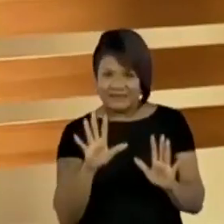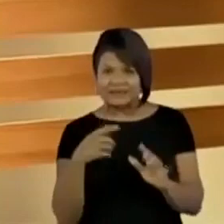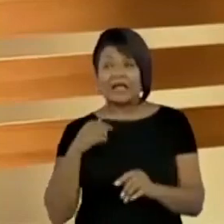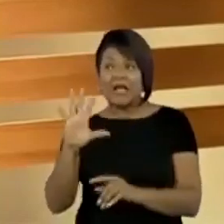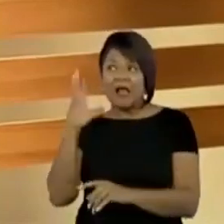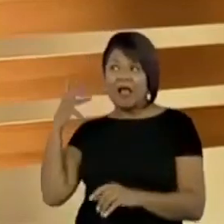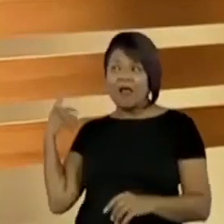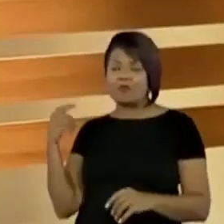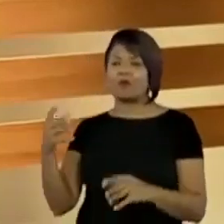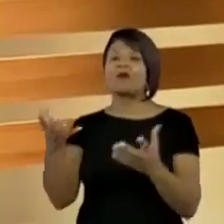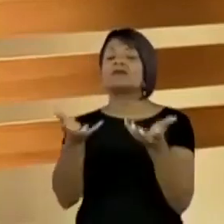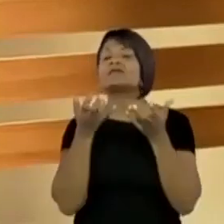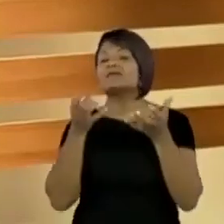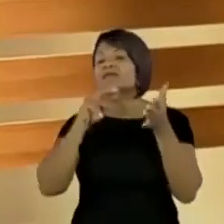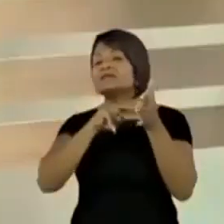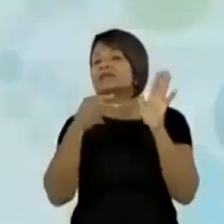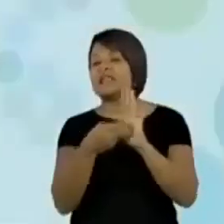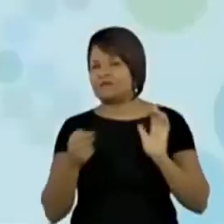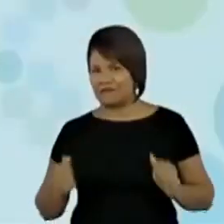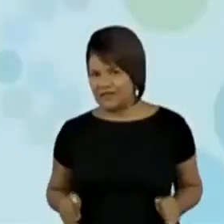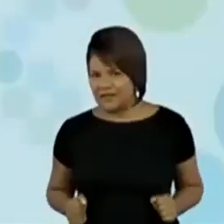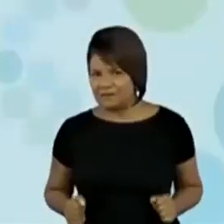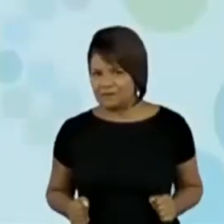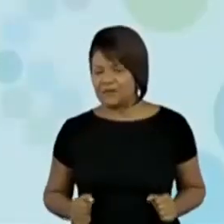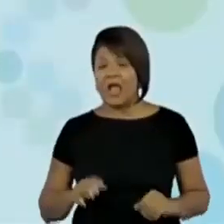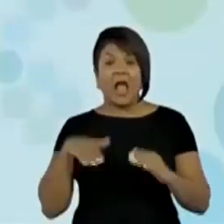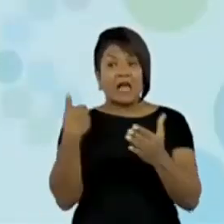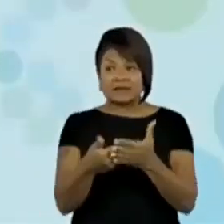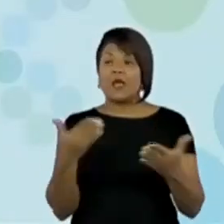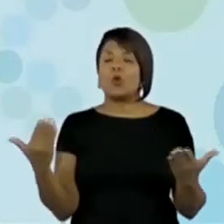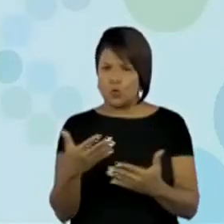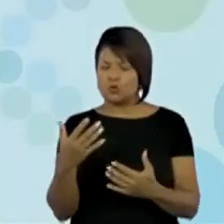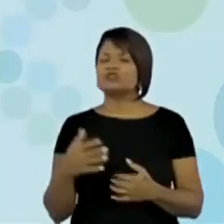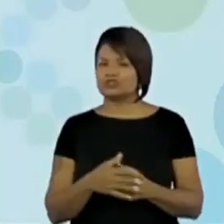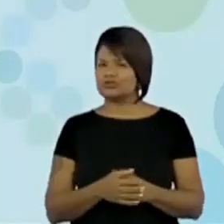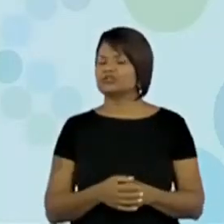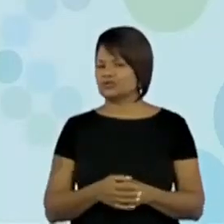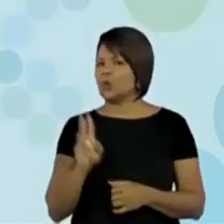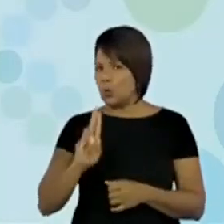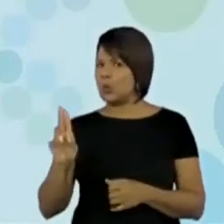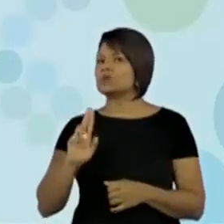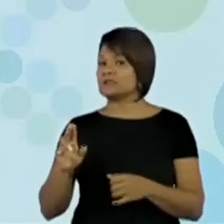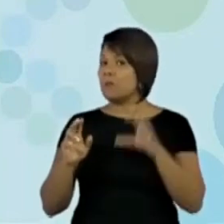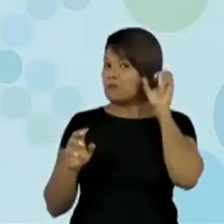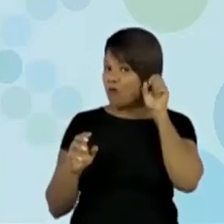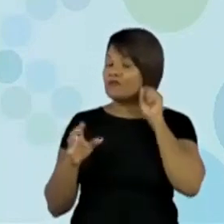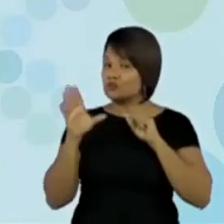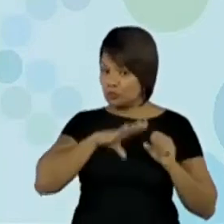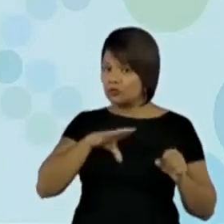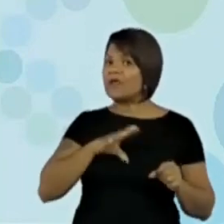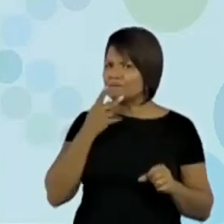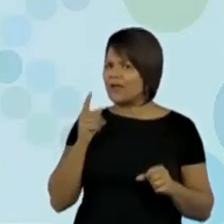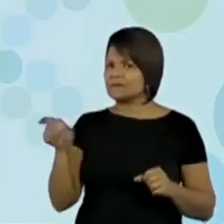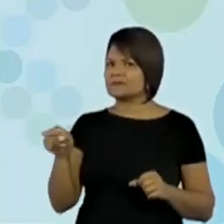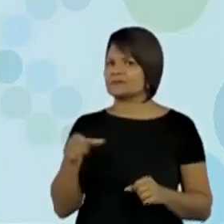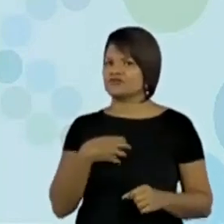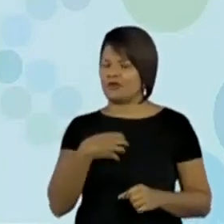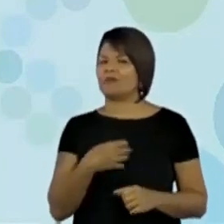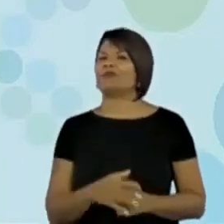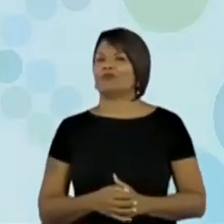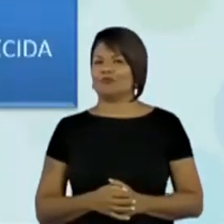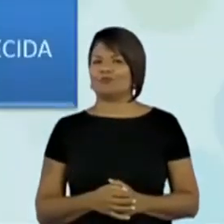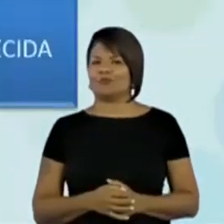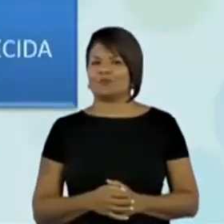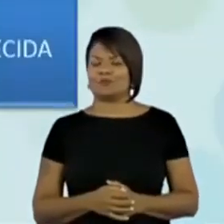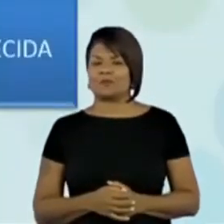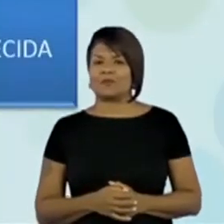queria dizer? Toda cheia de si. Até hoje a gente usa toda cheia de si. O que quer dizer? E aí? Vamos